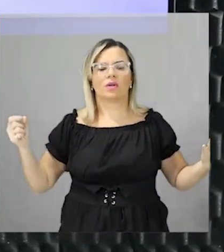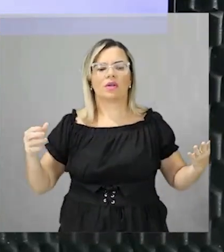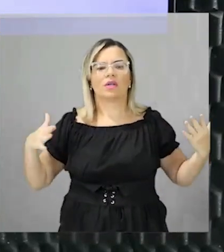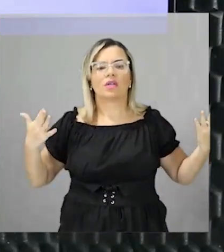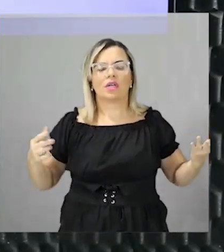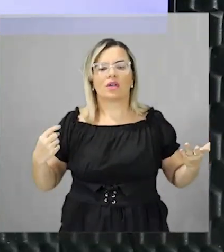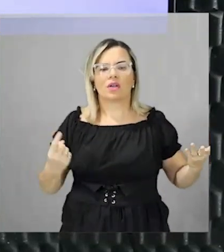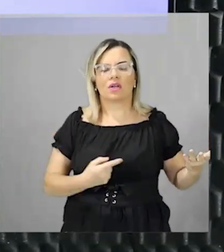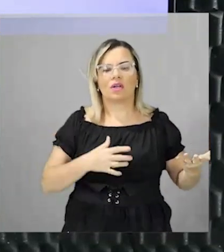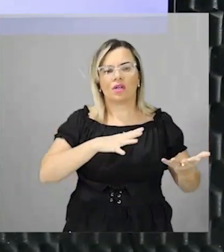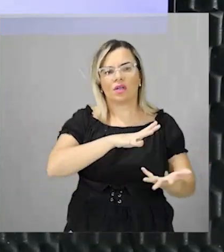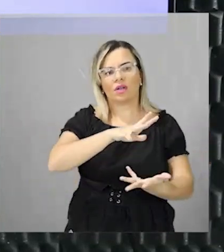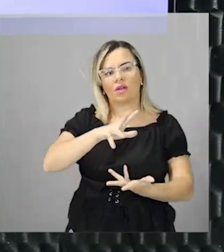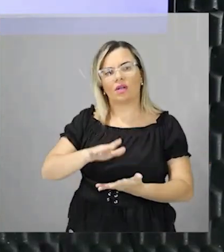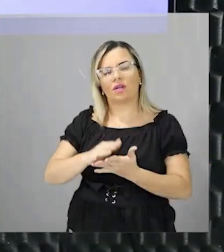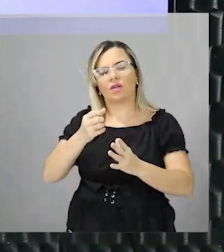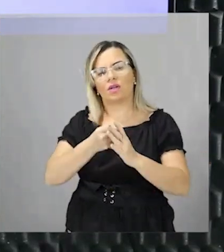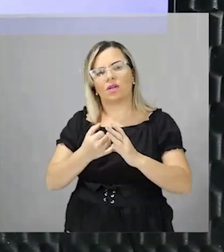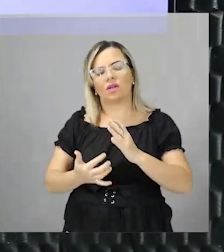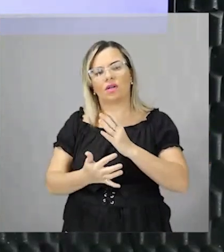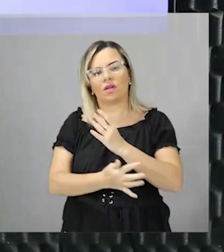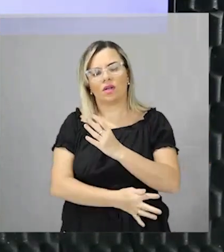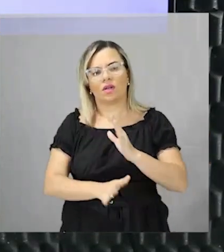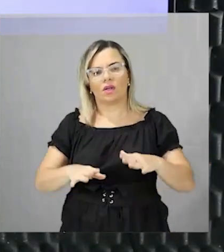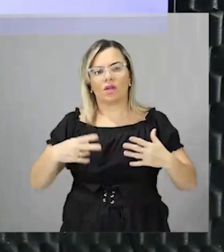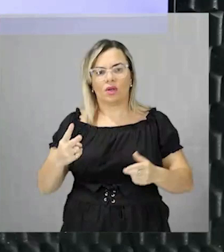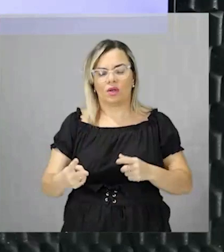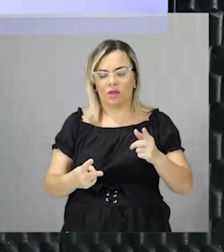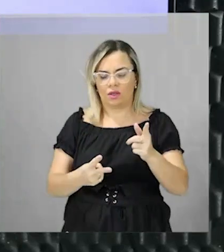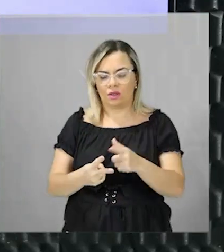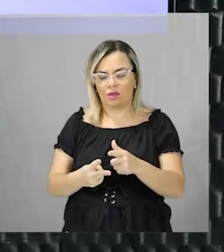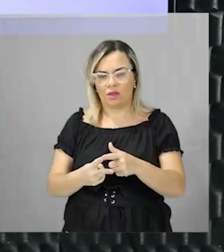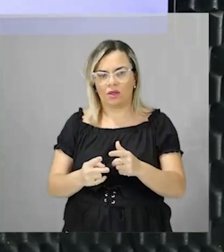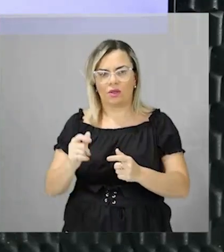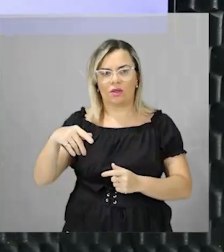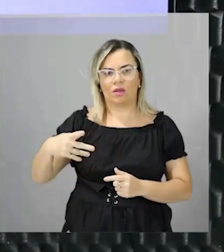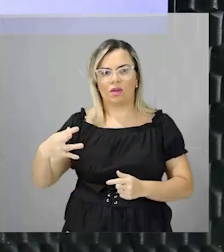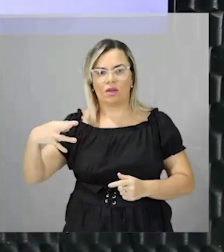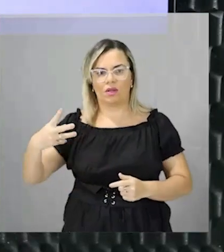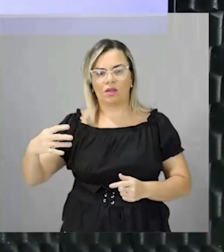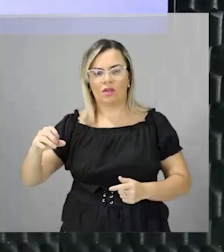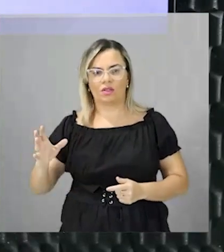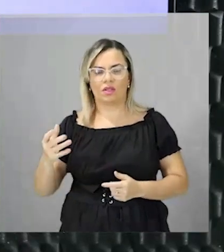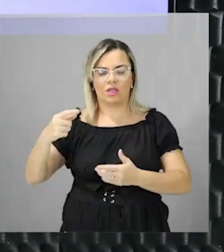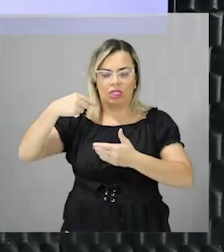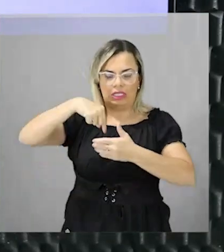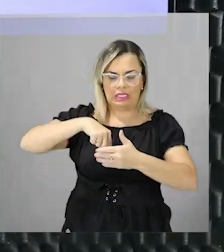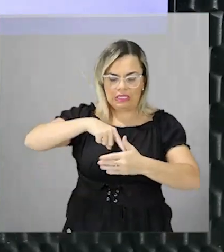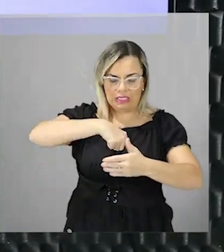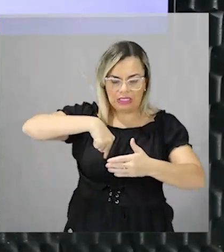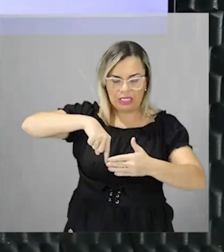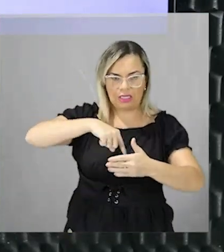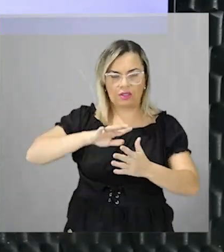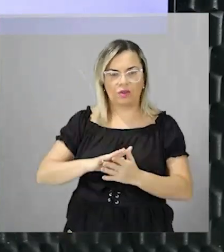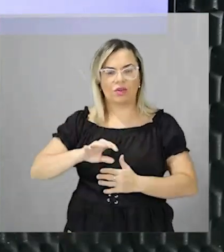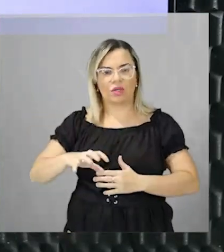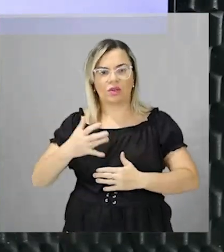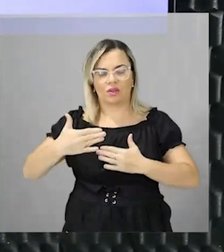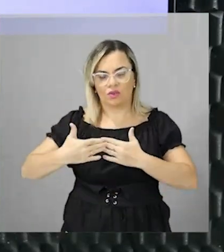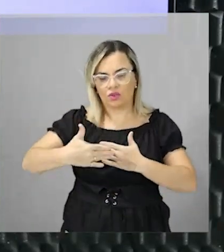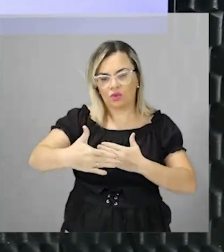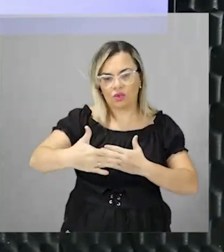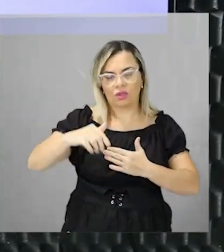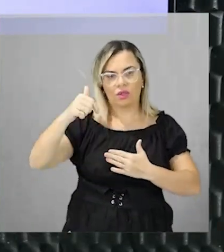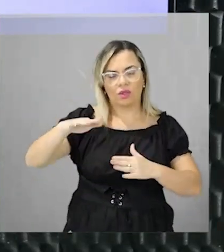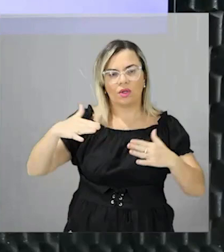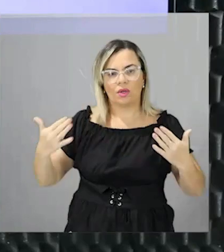o nosso planeta, a sua característica física? Dois agentes, os agentes internos e os agentes externos. Os agentes